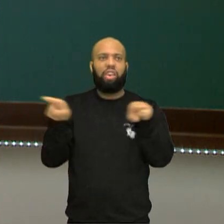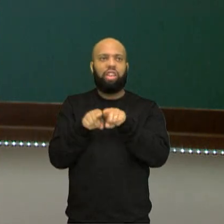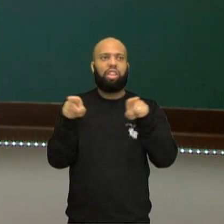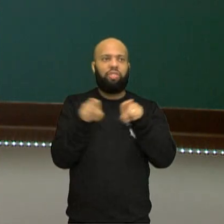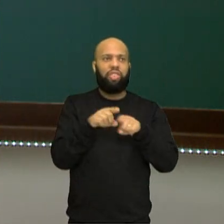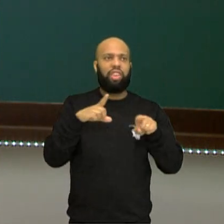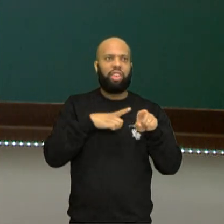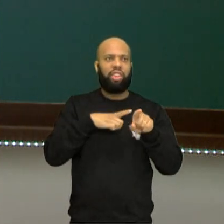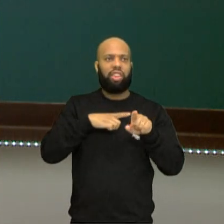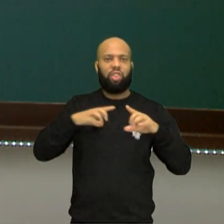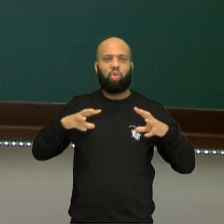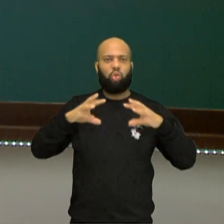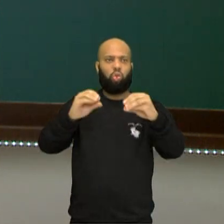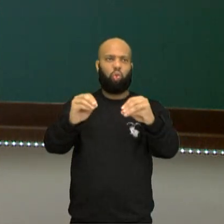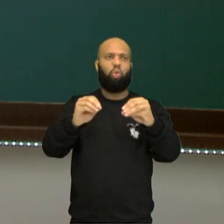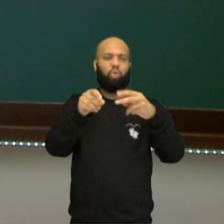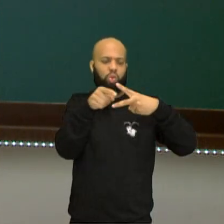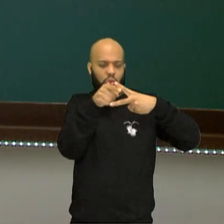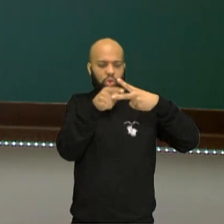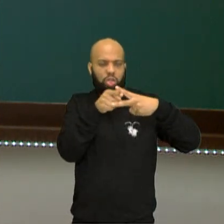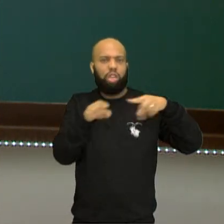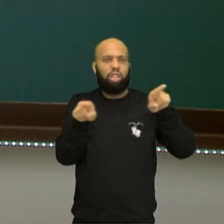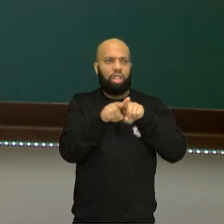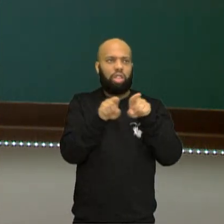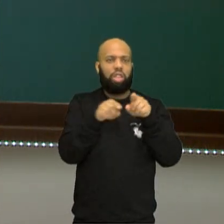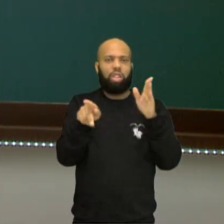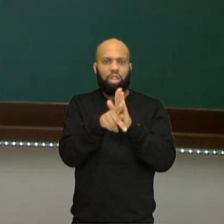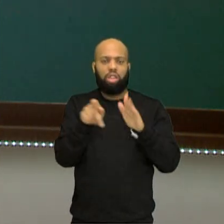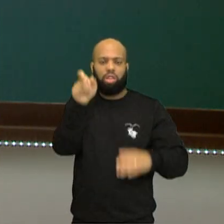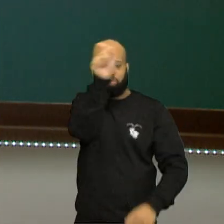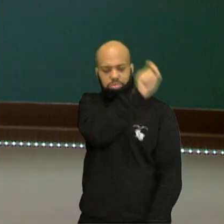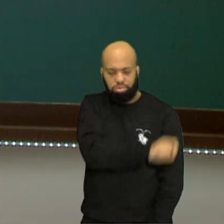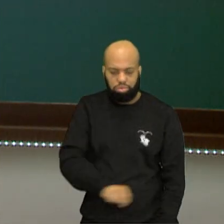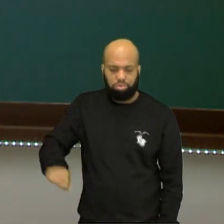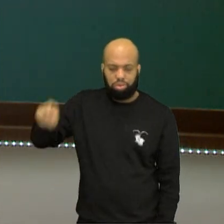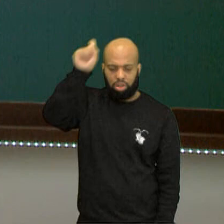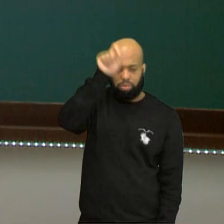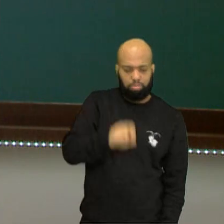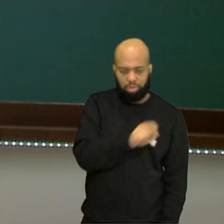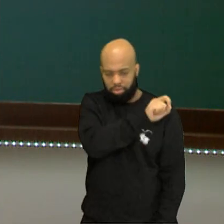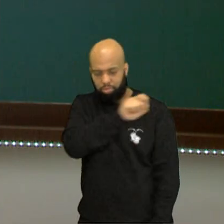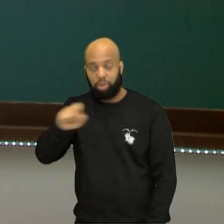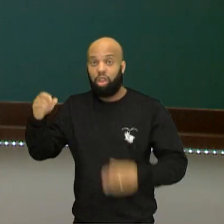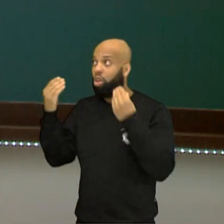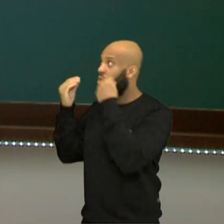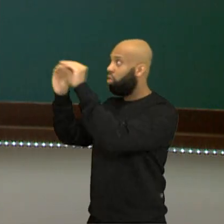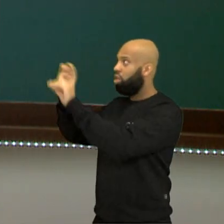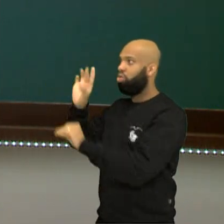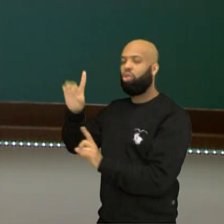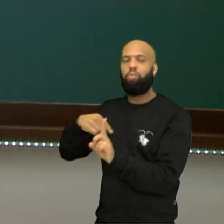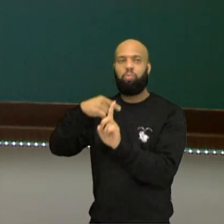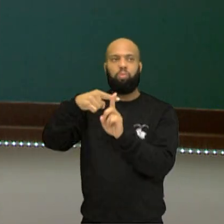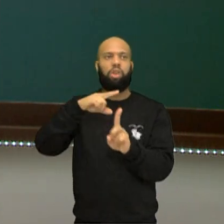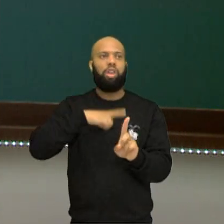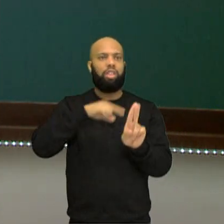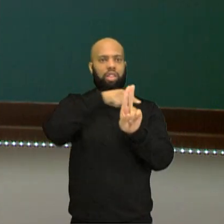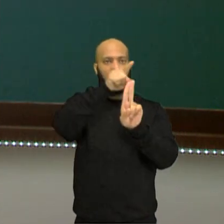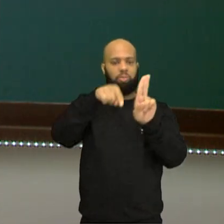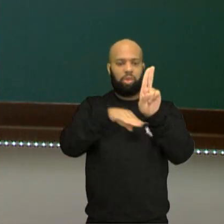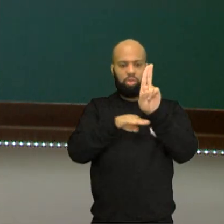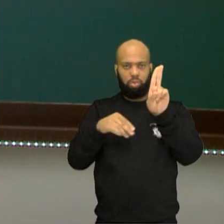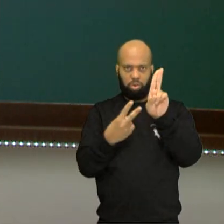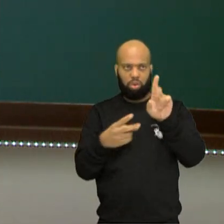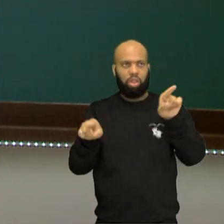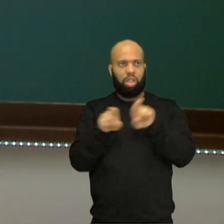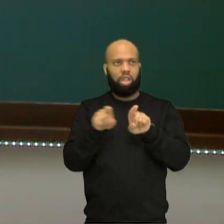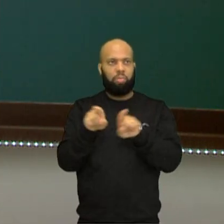deixei todos os ângulos da circunferência trigonométrica, que estão somente os positivos, tá? Então, π sobre 2, π, 3π sobre 2 são os